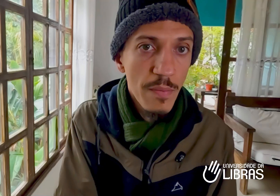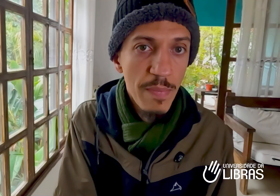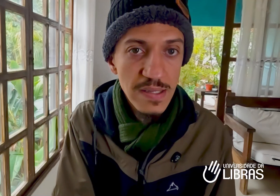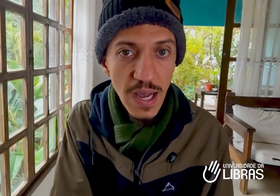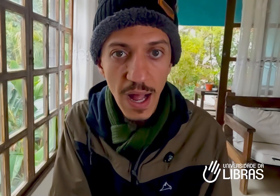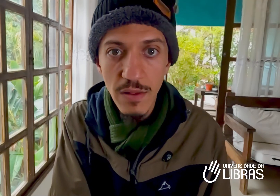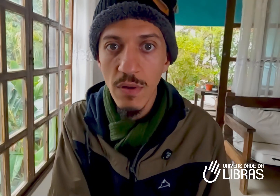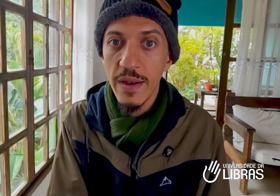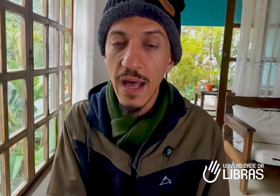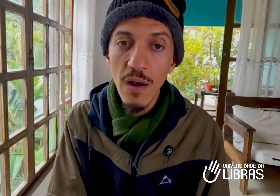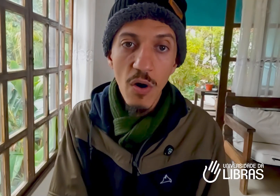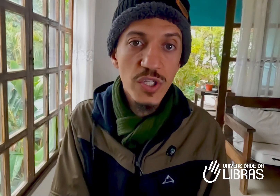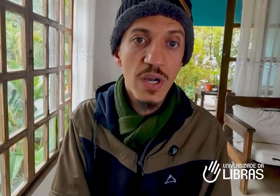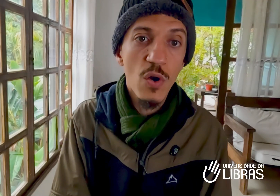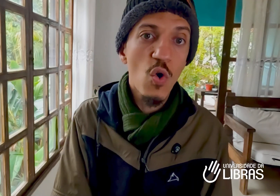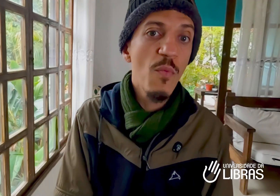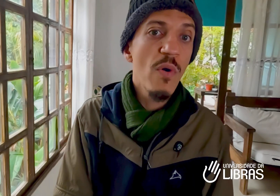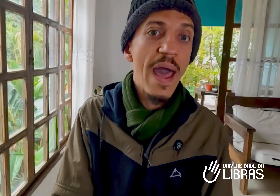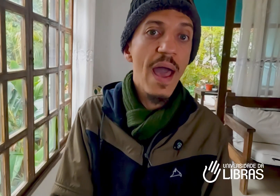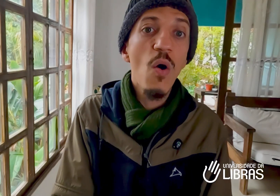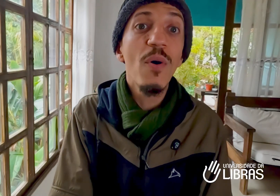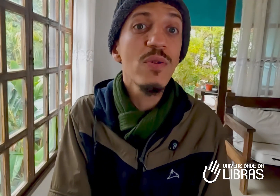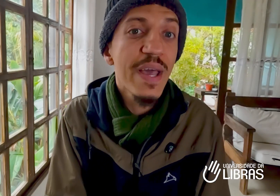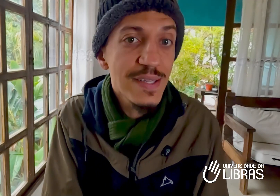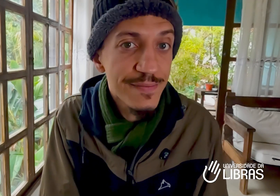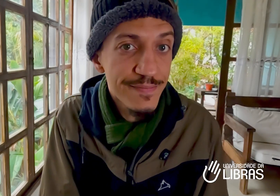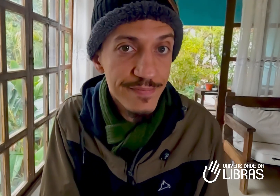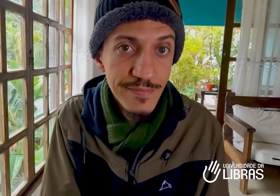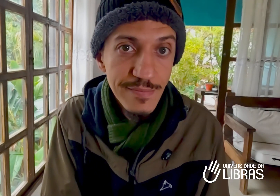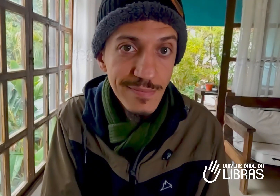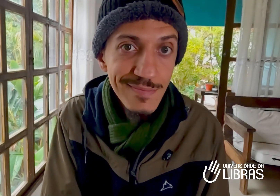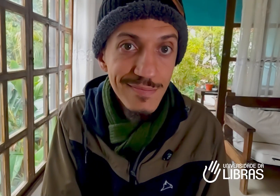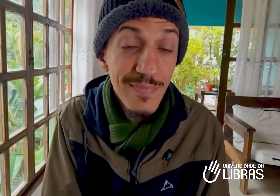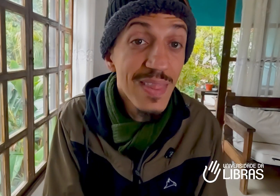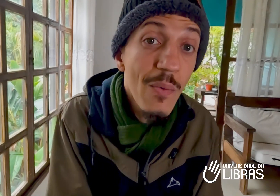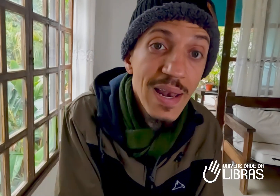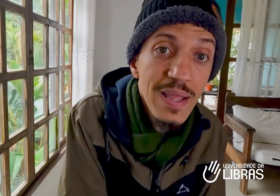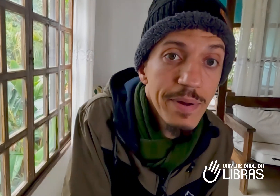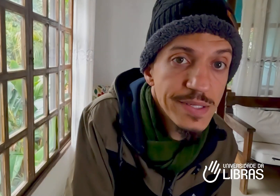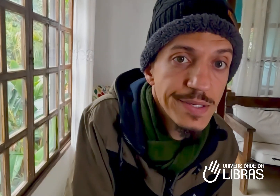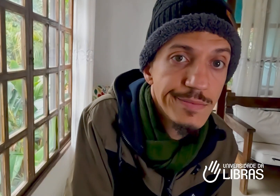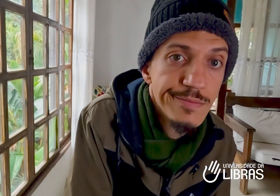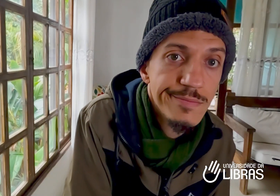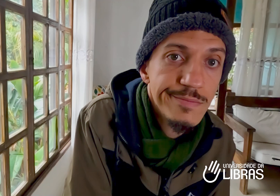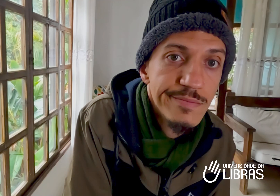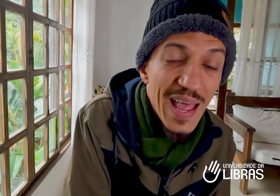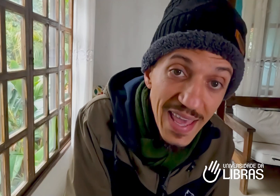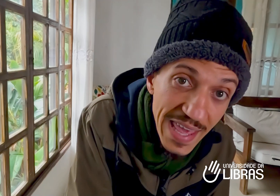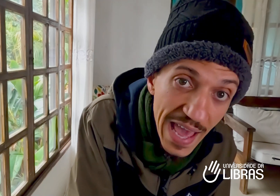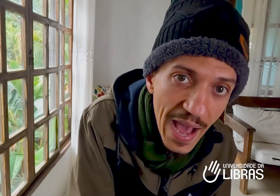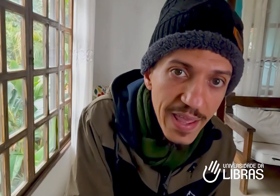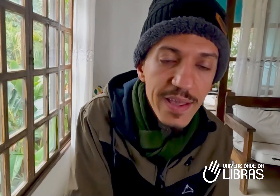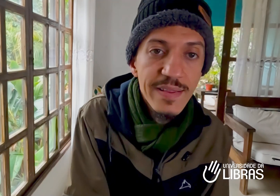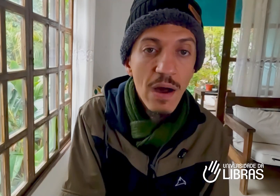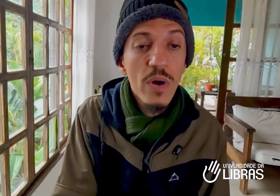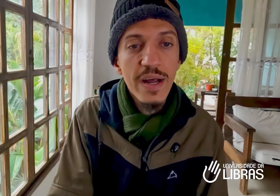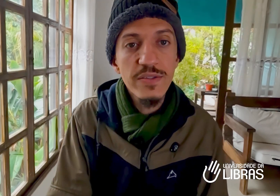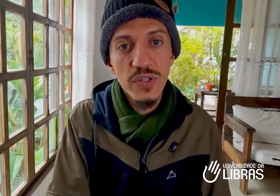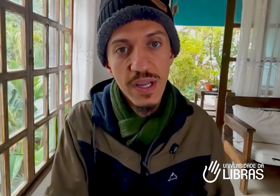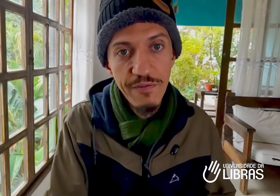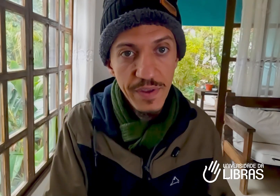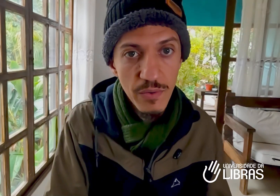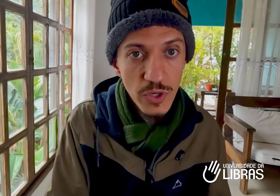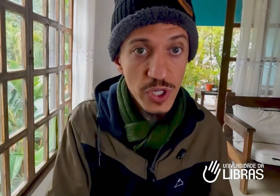tudo baseado na lógica como é o português. Não há Libras. E é aí que está o